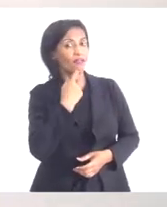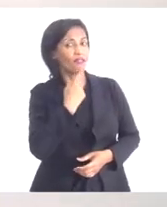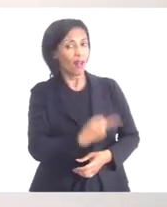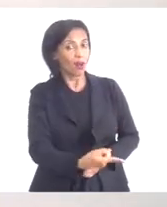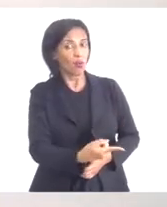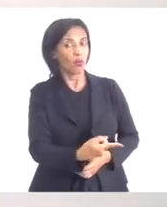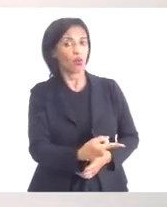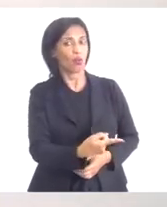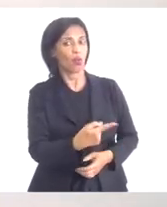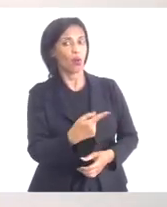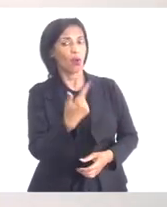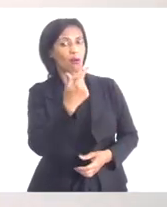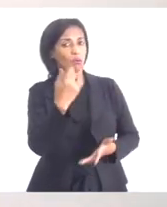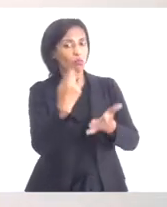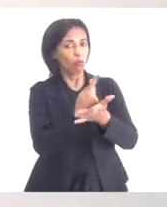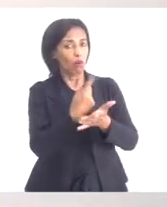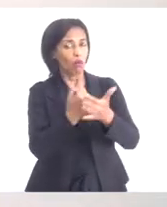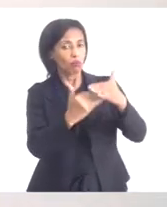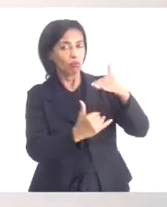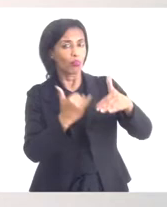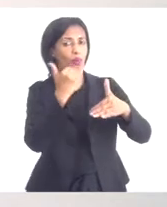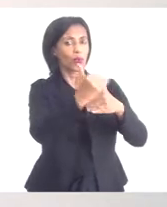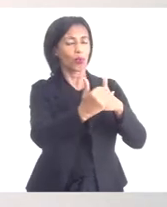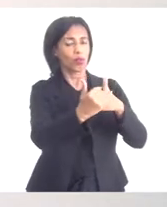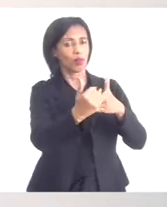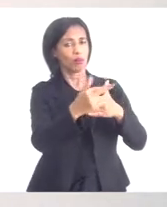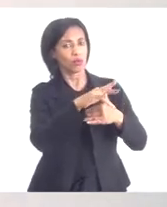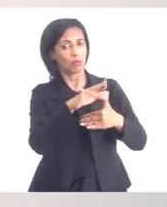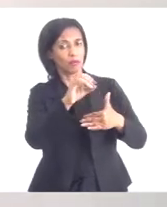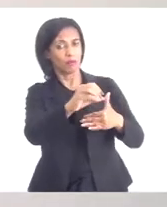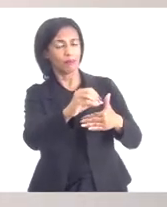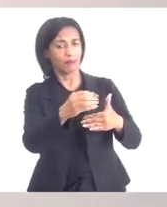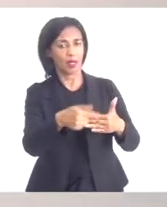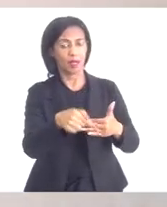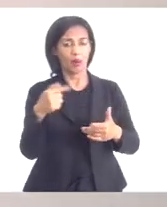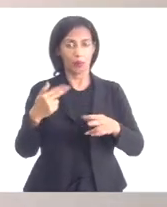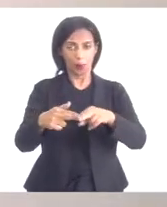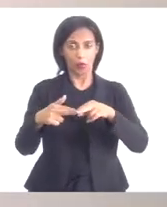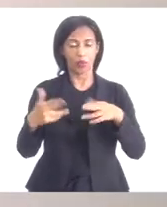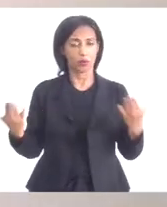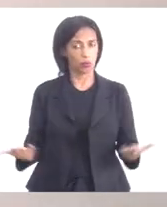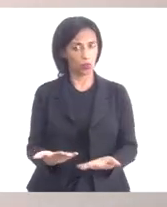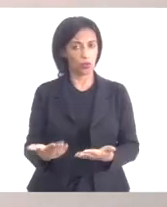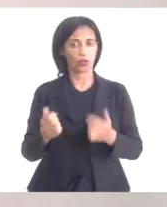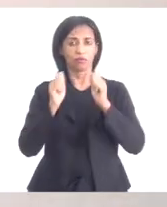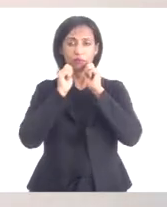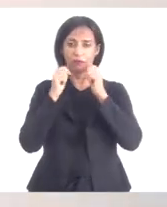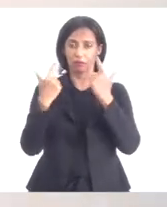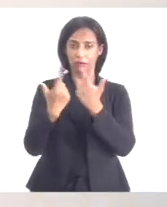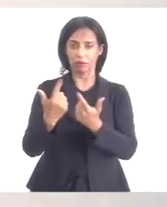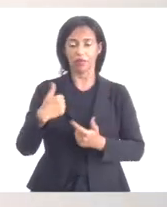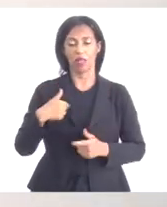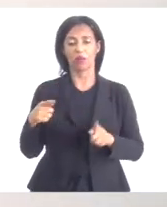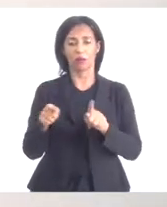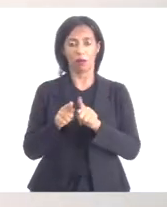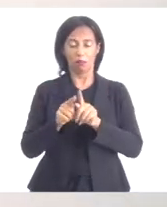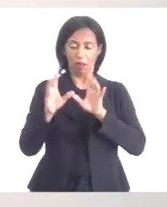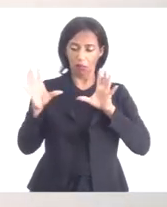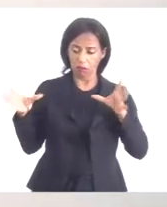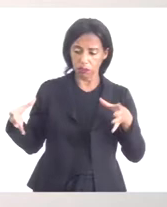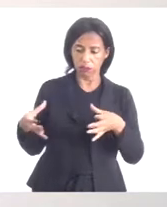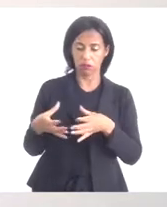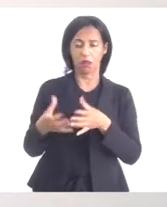do programa superar Rio é por isso que hoje aqui na Assembleia Legislativa Eu também com ponho